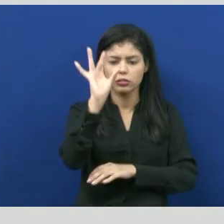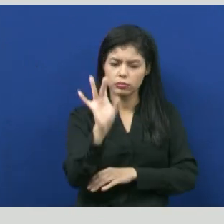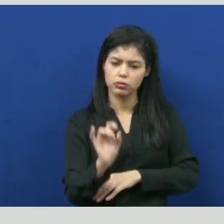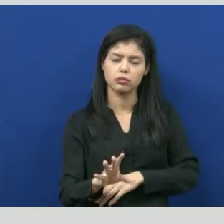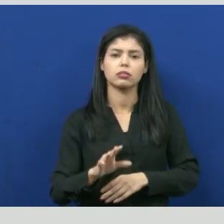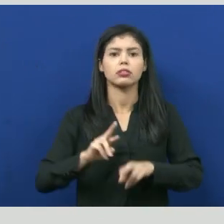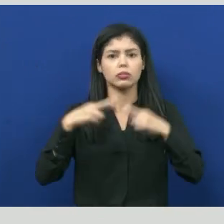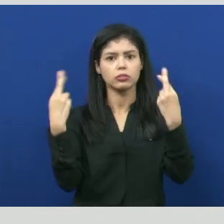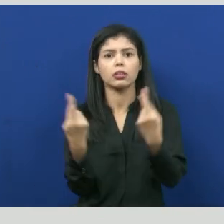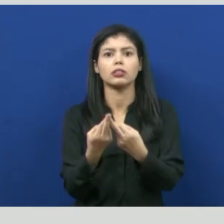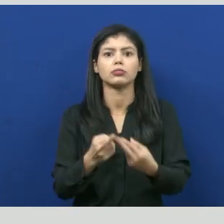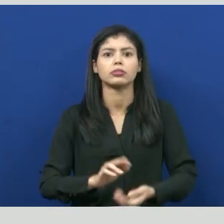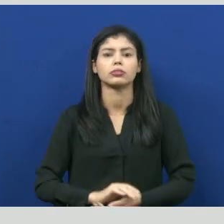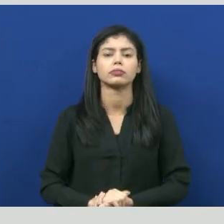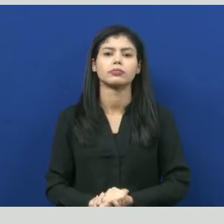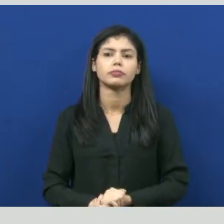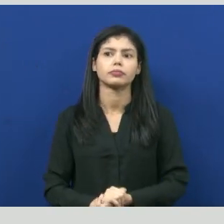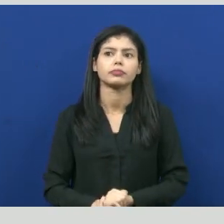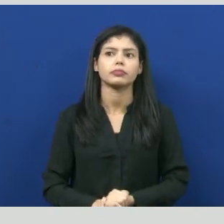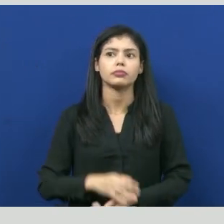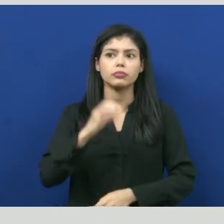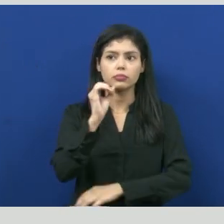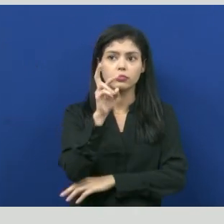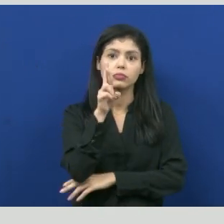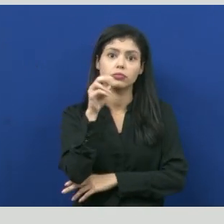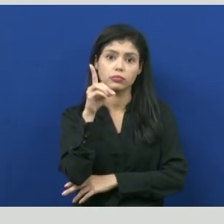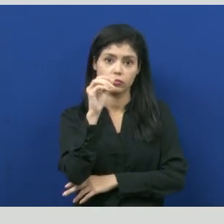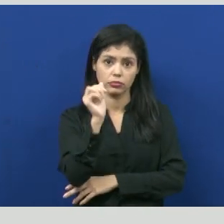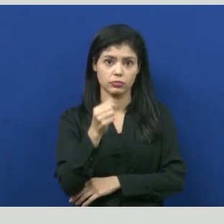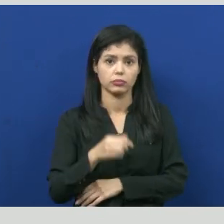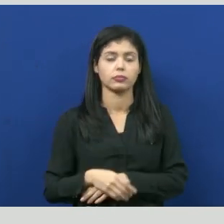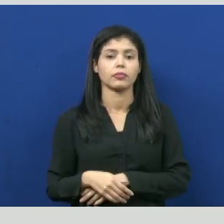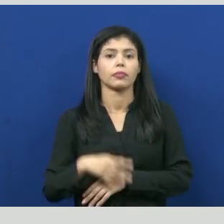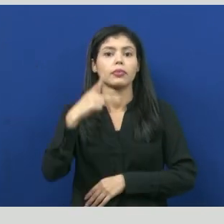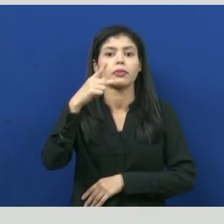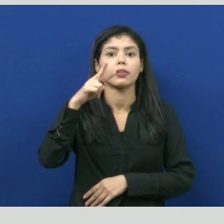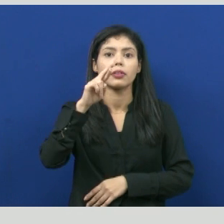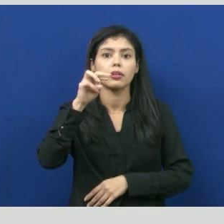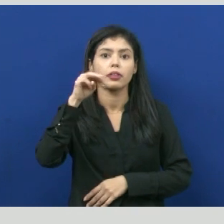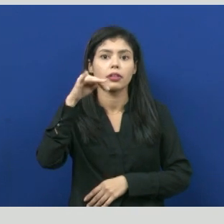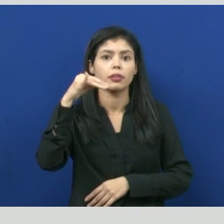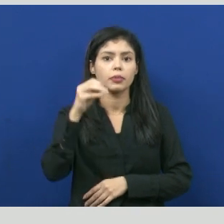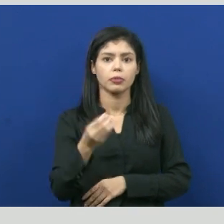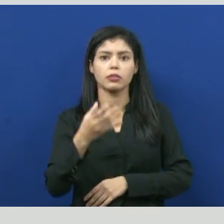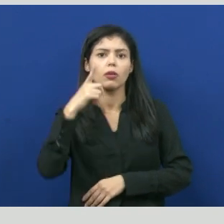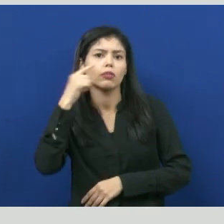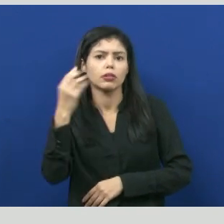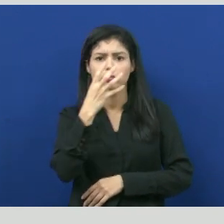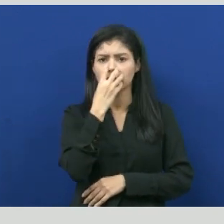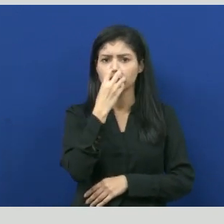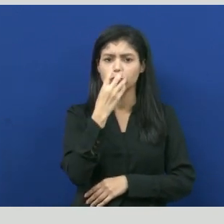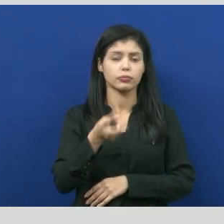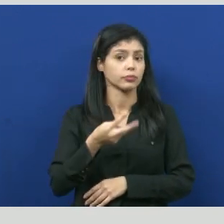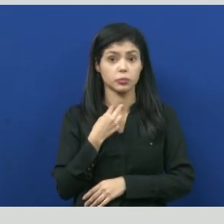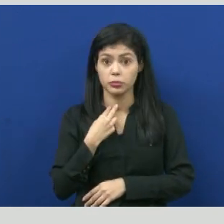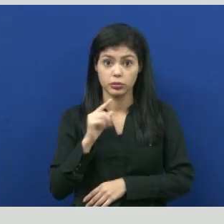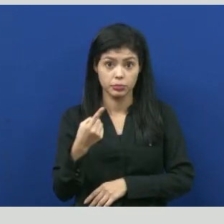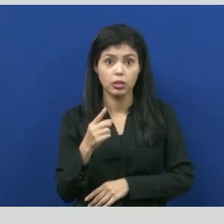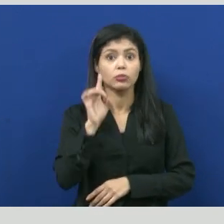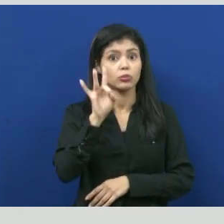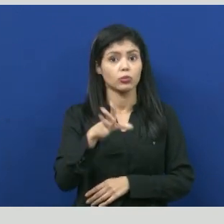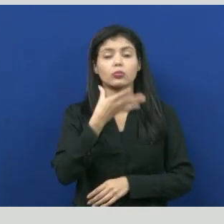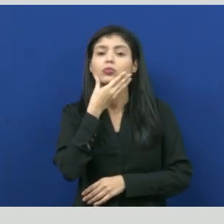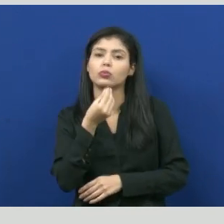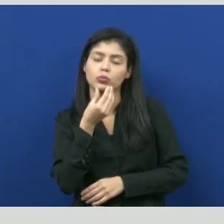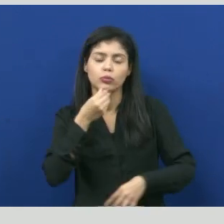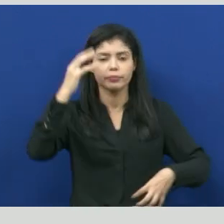categoria. A ordem, primata. O gato e o cachorro já não estão mais aí. Nós só vamos ter o